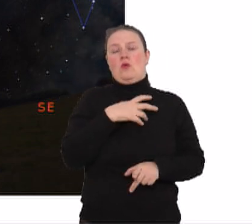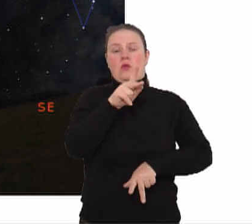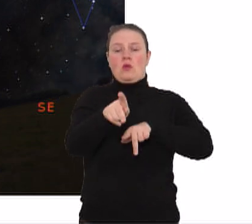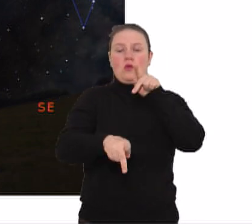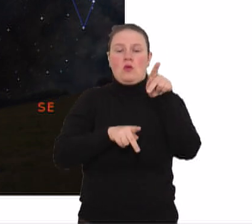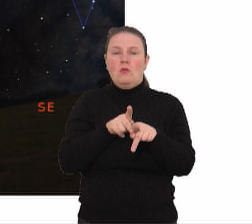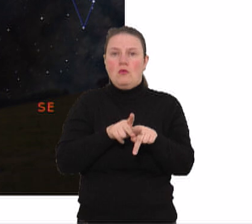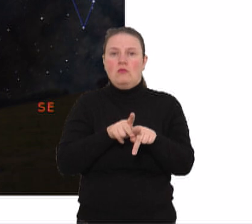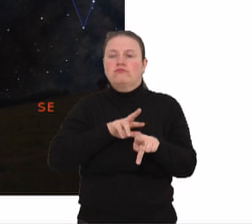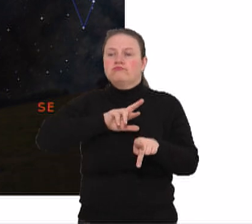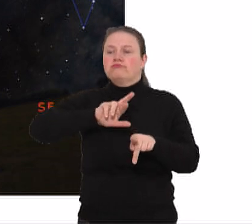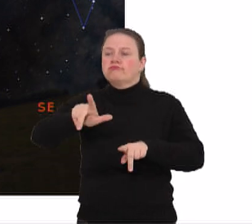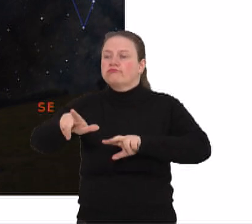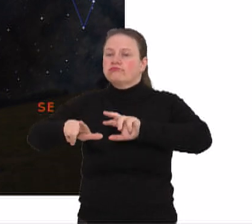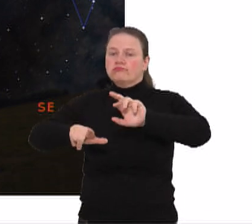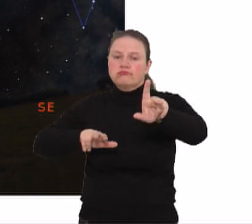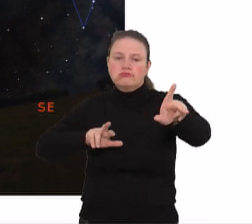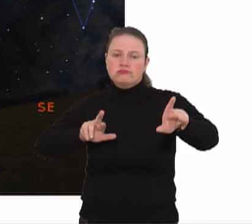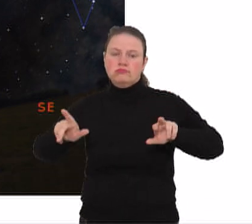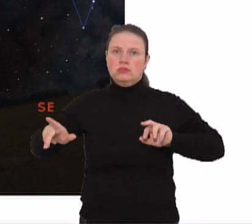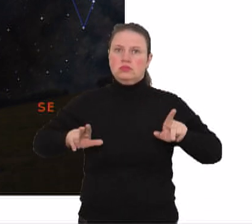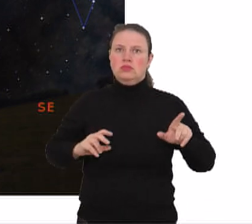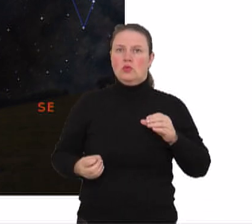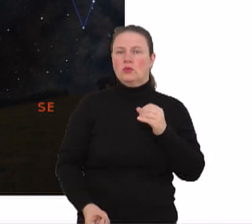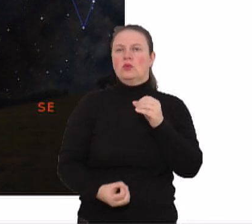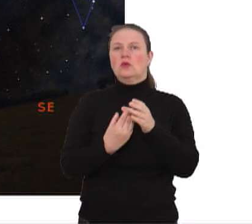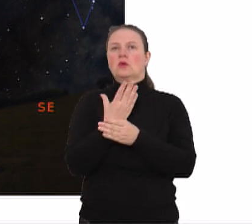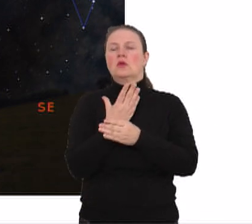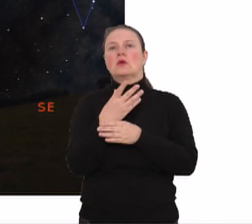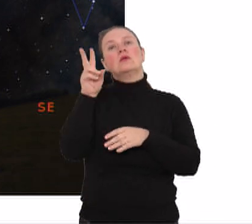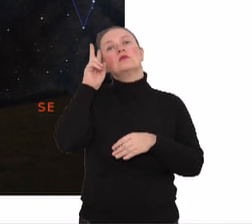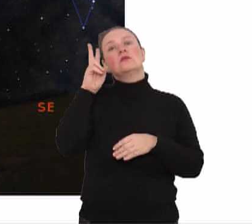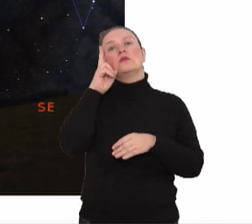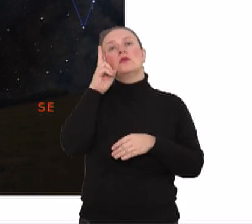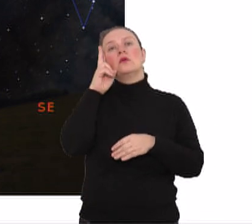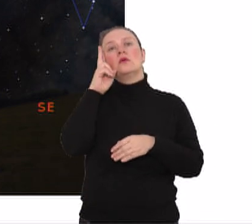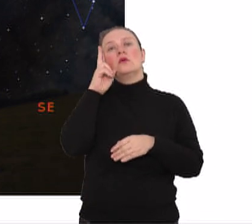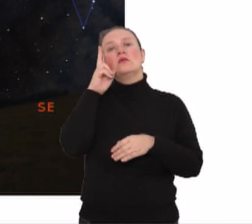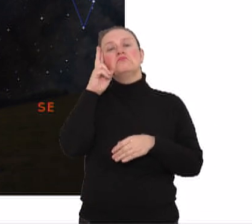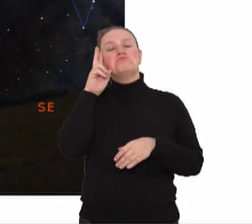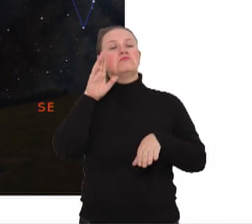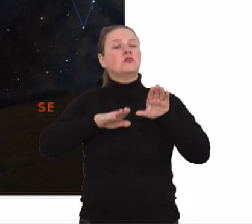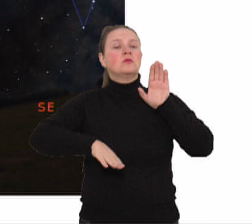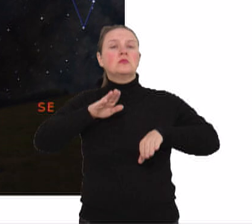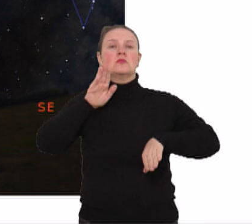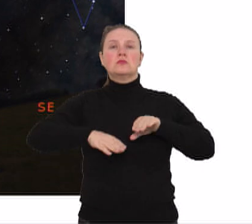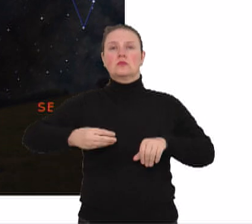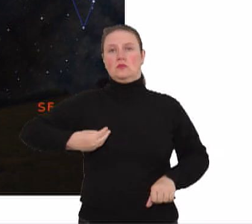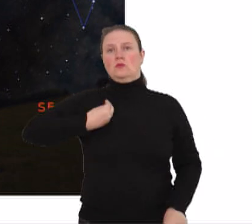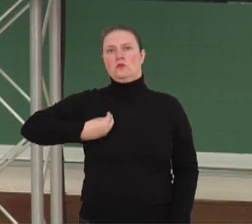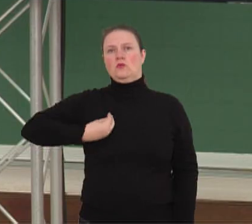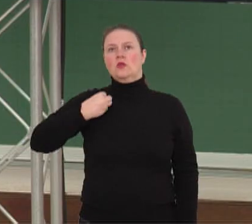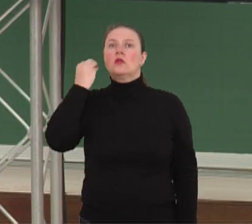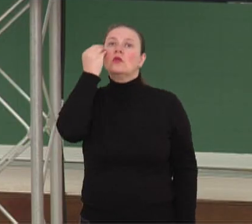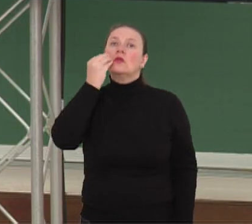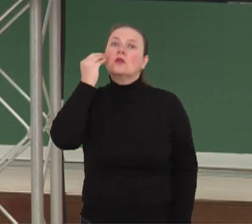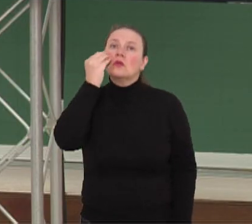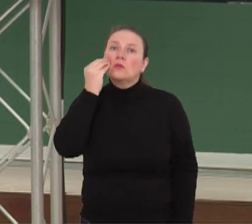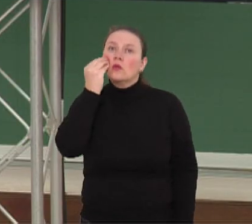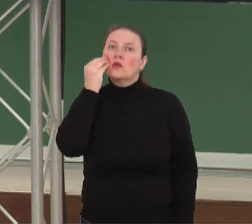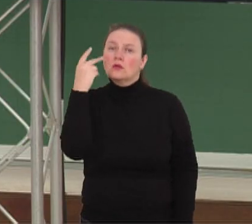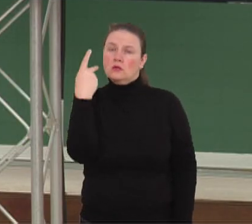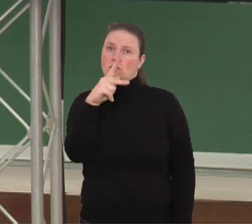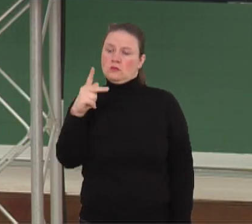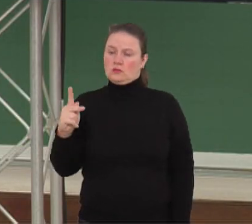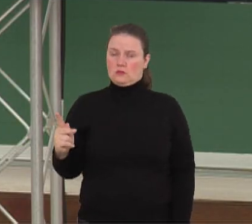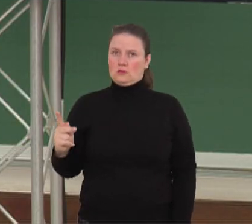povo criava a história para a constelação de acordo com a realidade que ele vivia. E a boa parte dessas histórias,